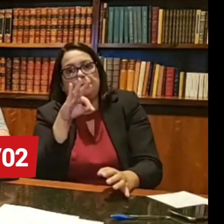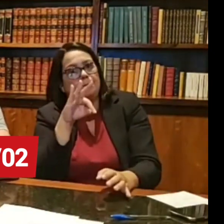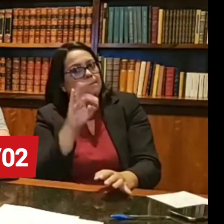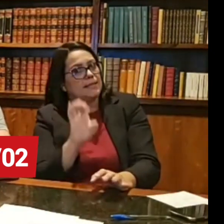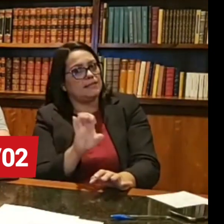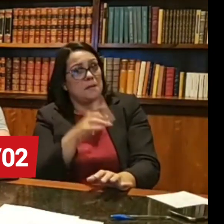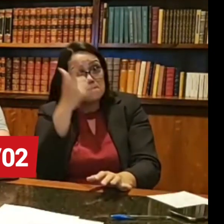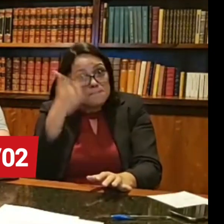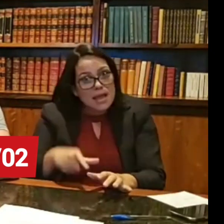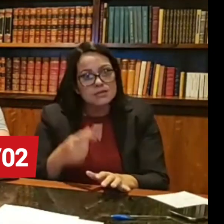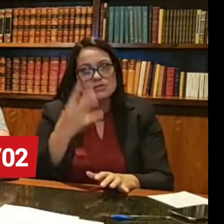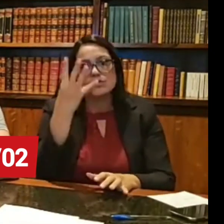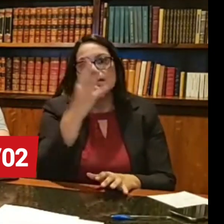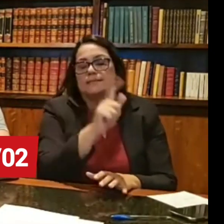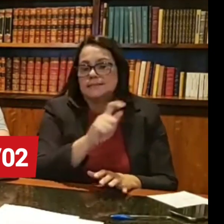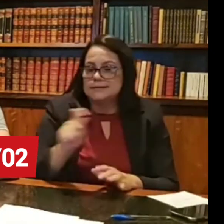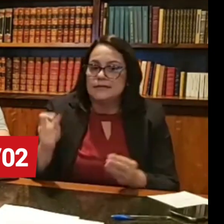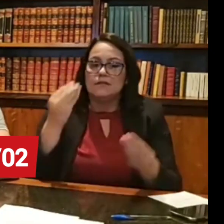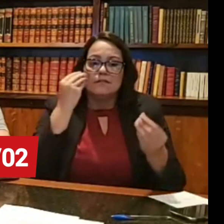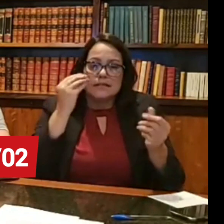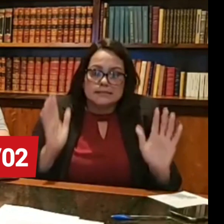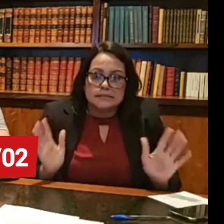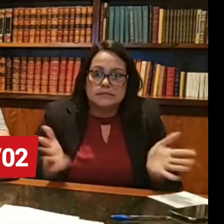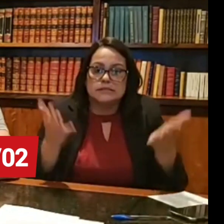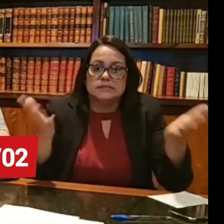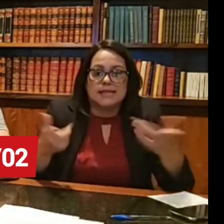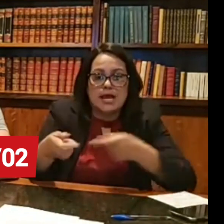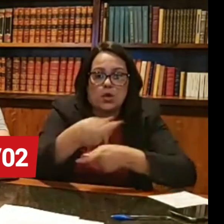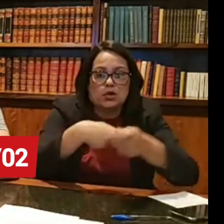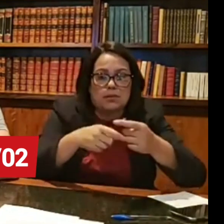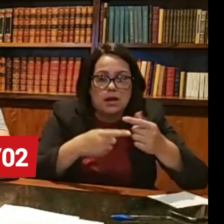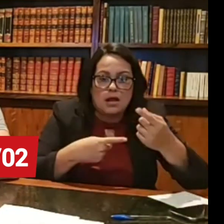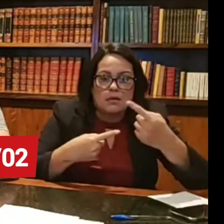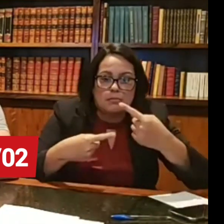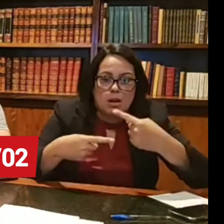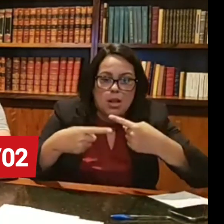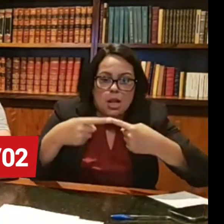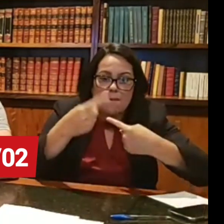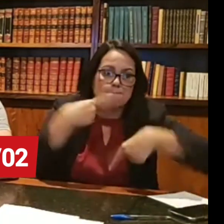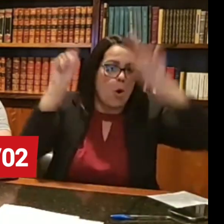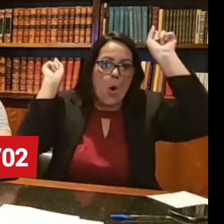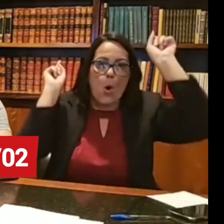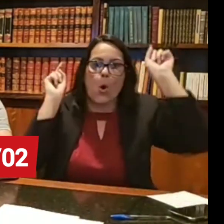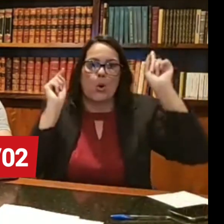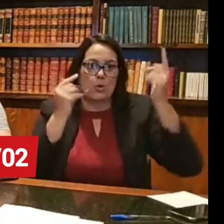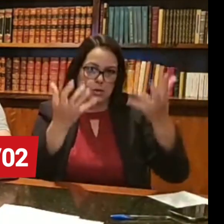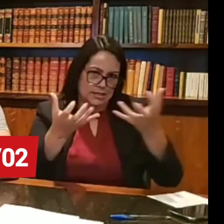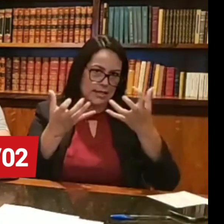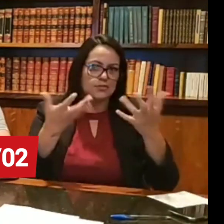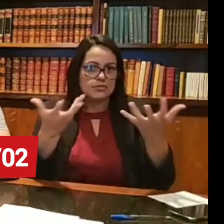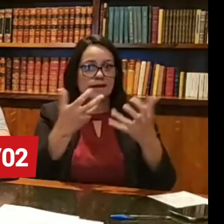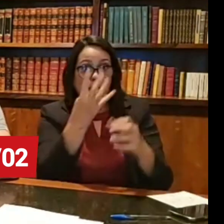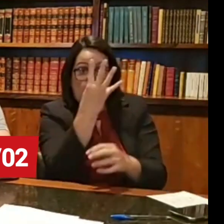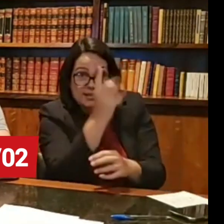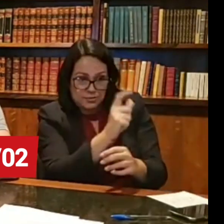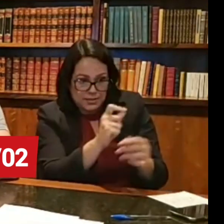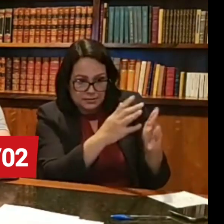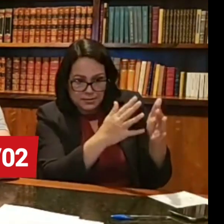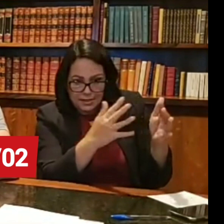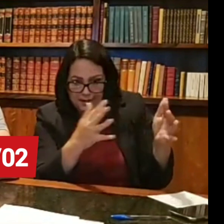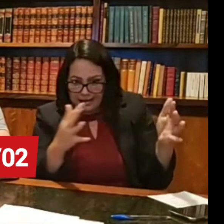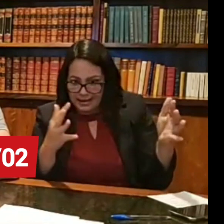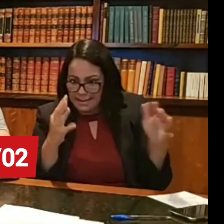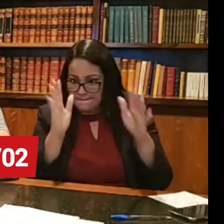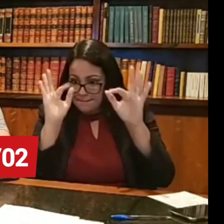mais 4 meses para ver se a economia pega de vez, pega para valer. A gente espera, no final desses 4 meses, ter uma